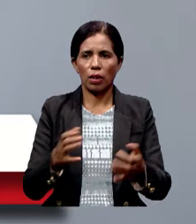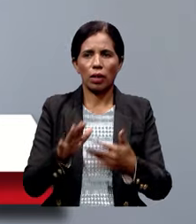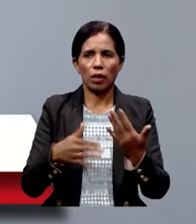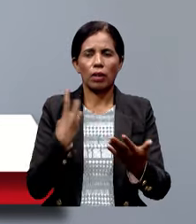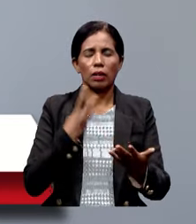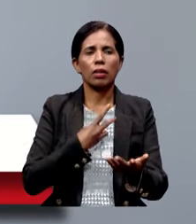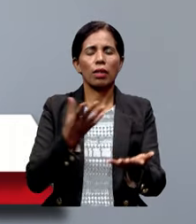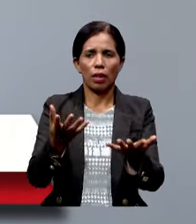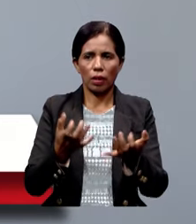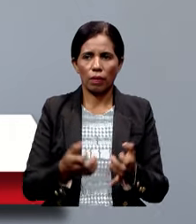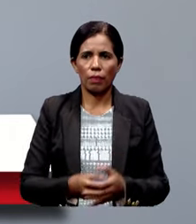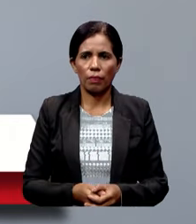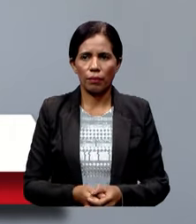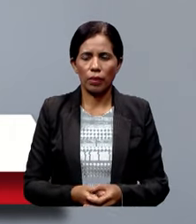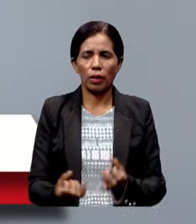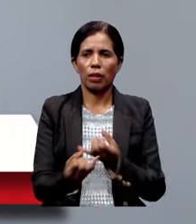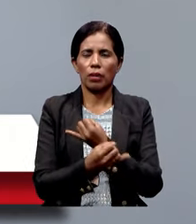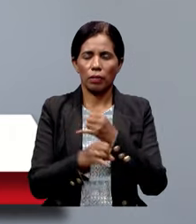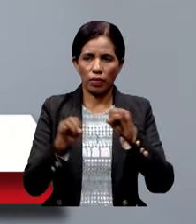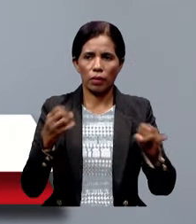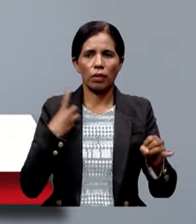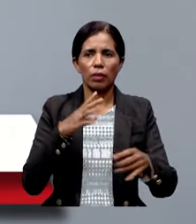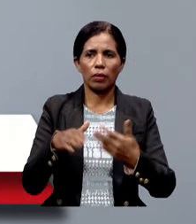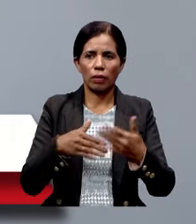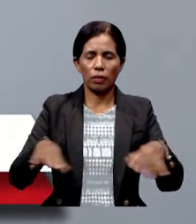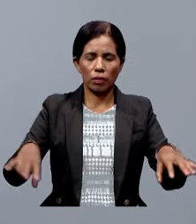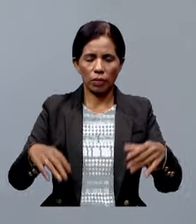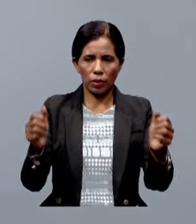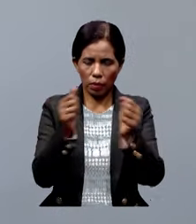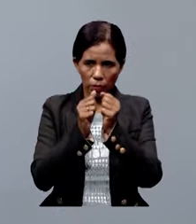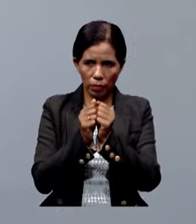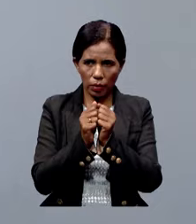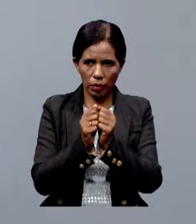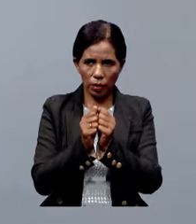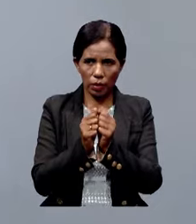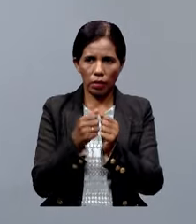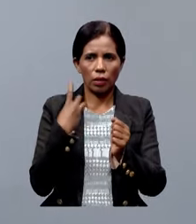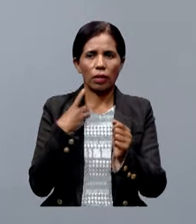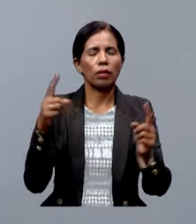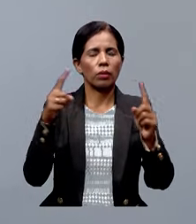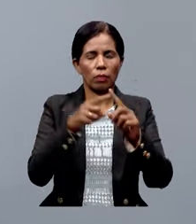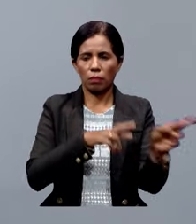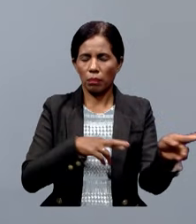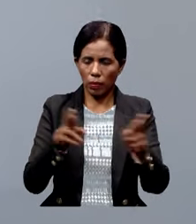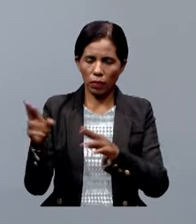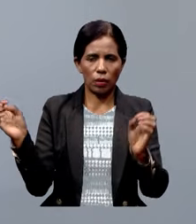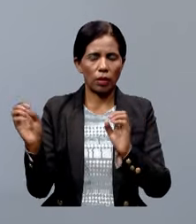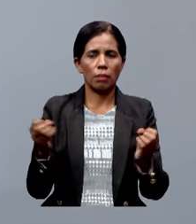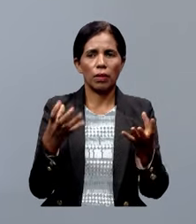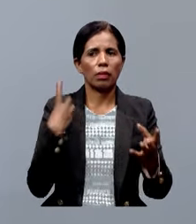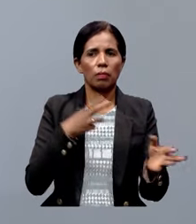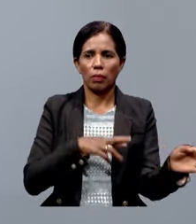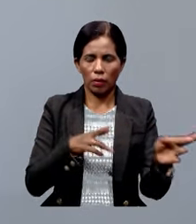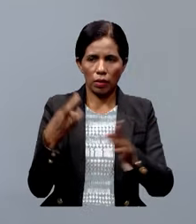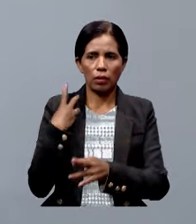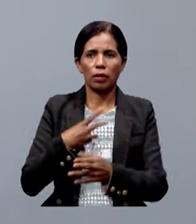nakara. It nakara ko ko am it ho tengi servis tu bamu to. Atu to mos am pronto la to mos am pronto. Am